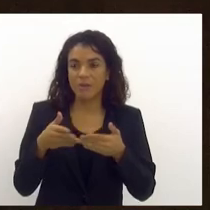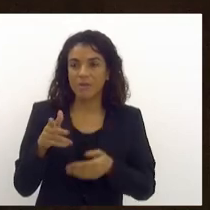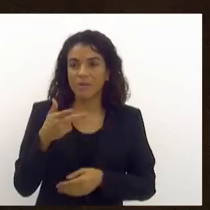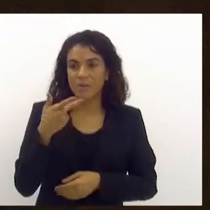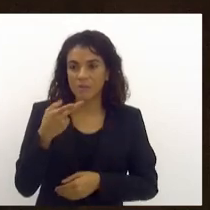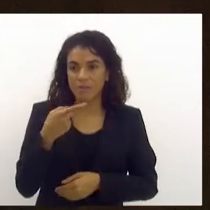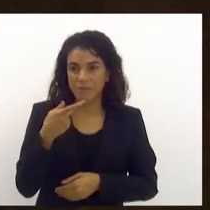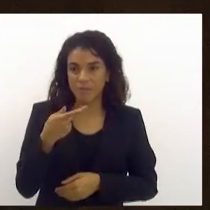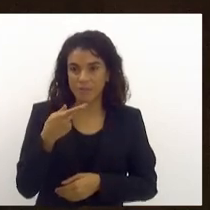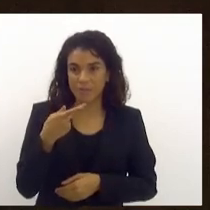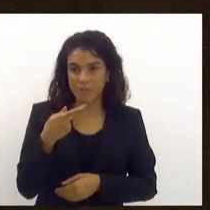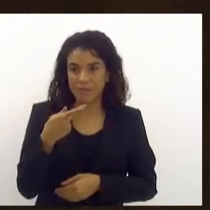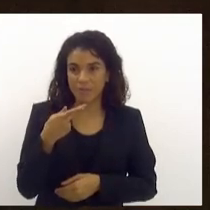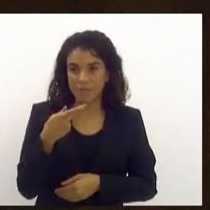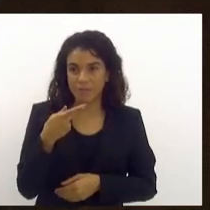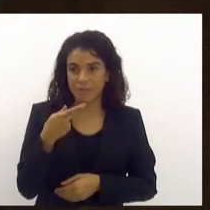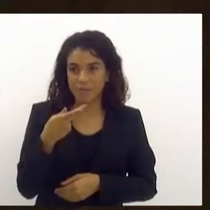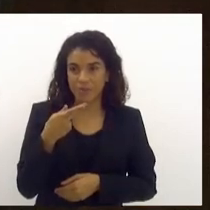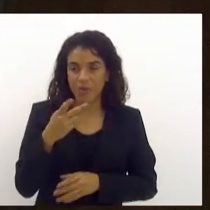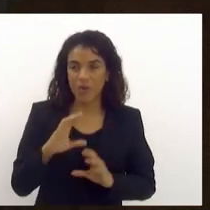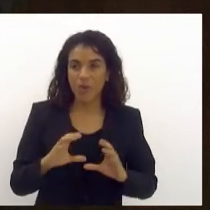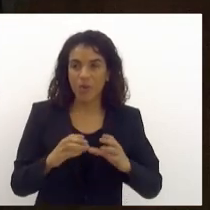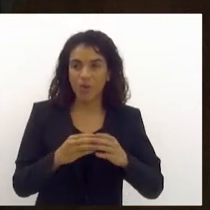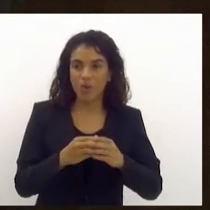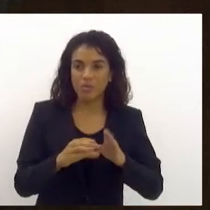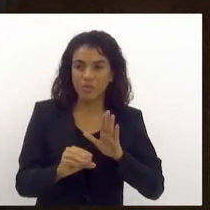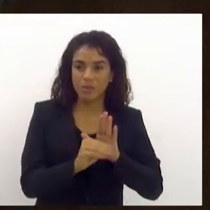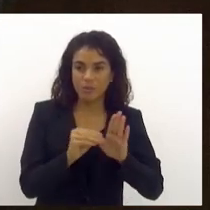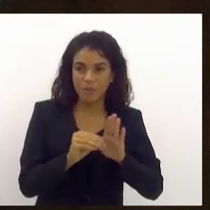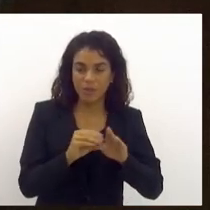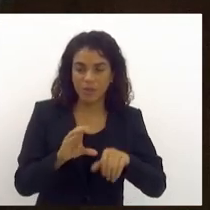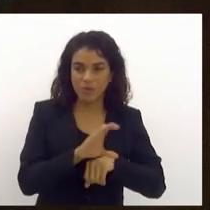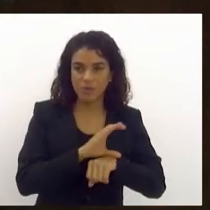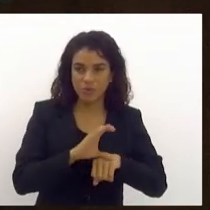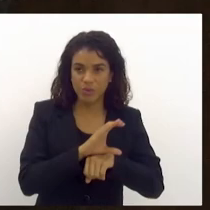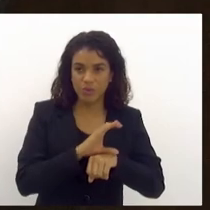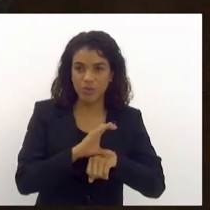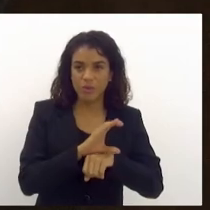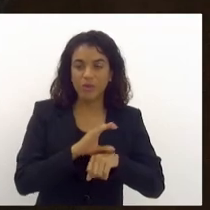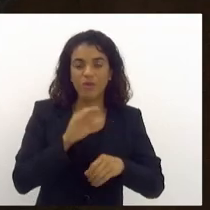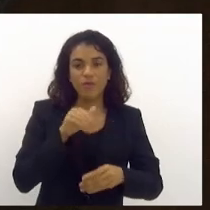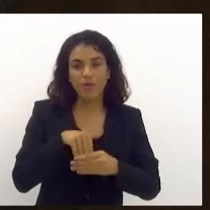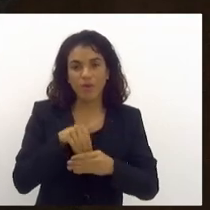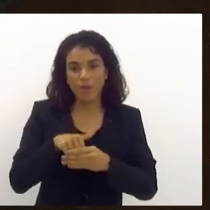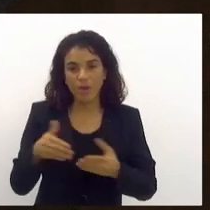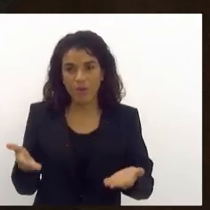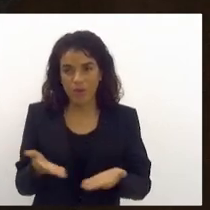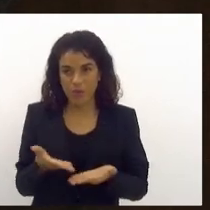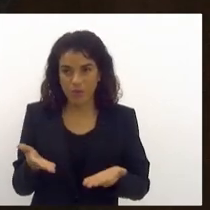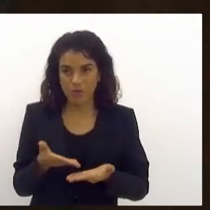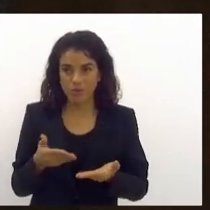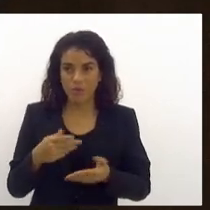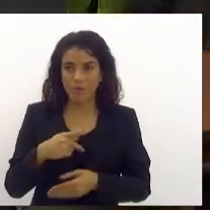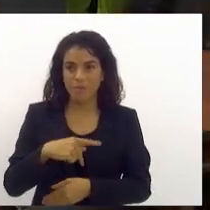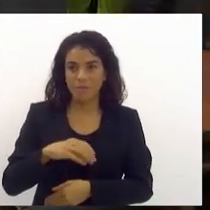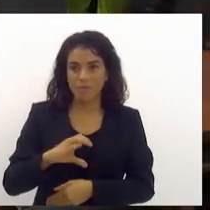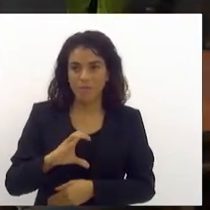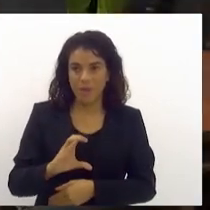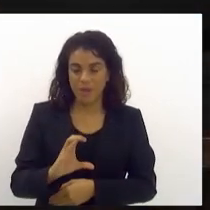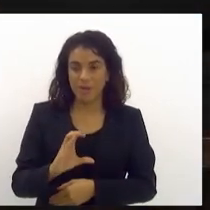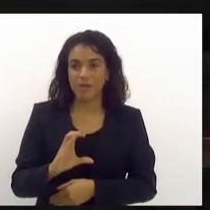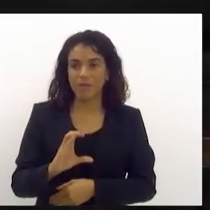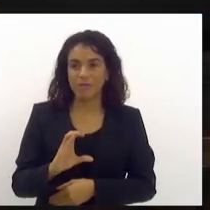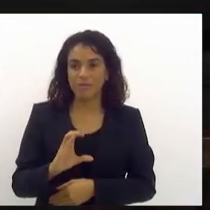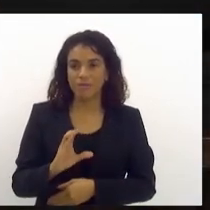a Comissão de Emendas Constitucionais e Vetos, aprovar a redação do vencido e votar ainda hoje as PECs. Presidência defere o pedido de